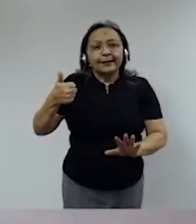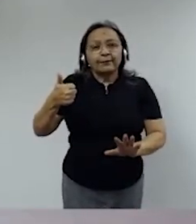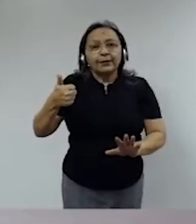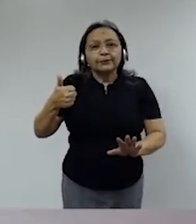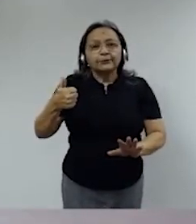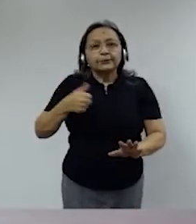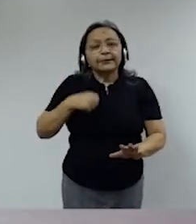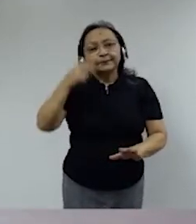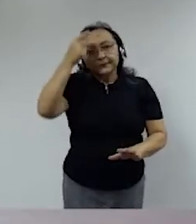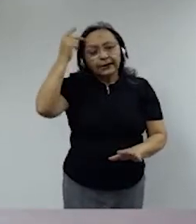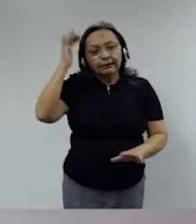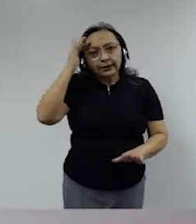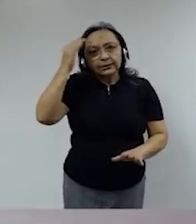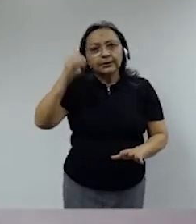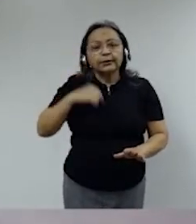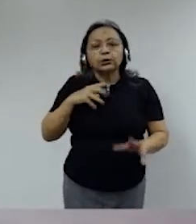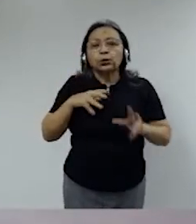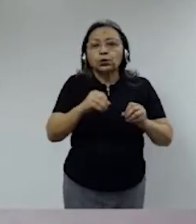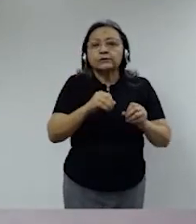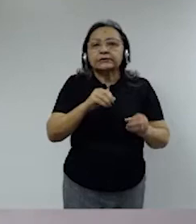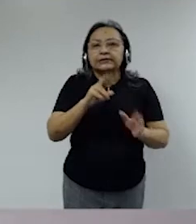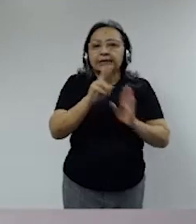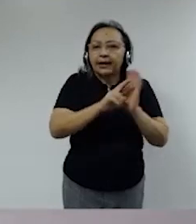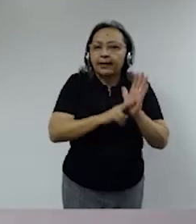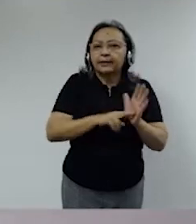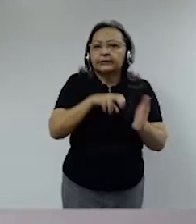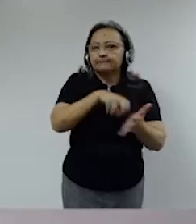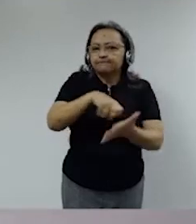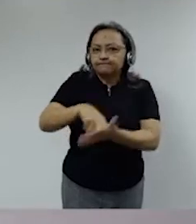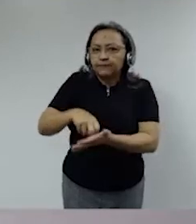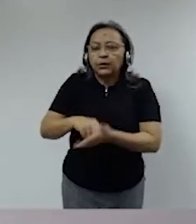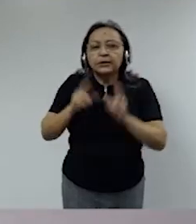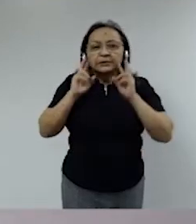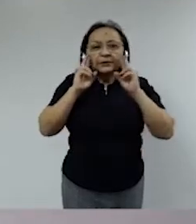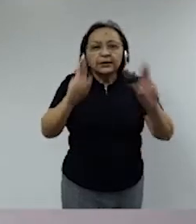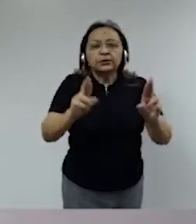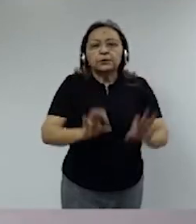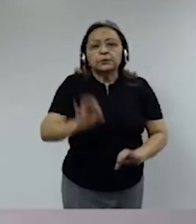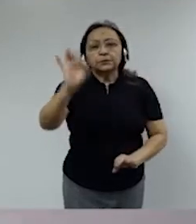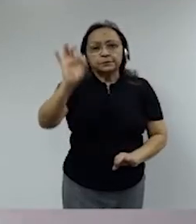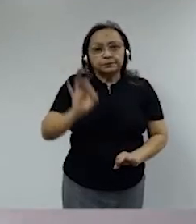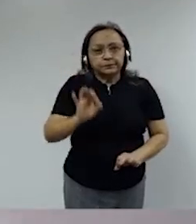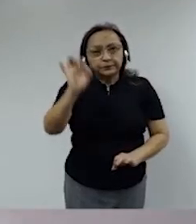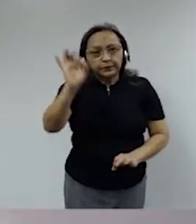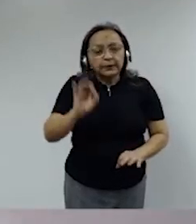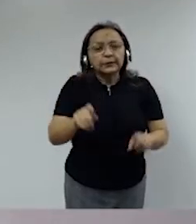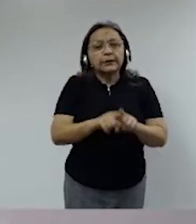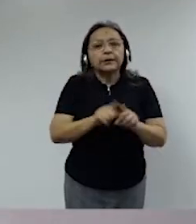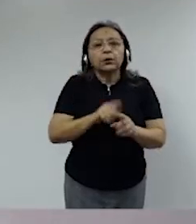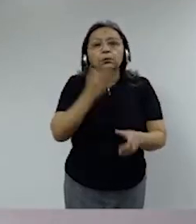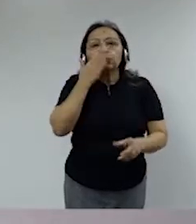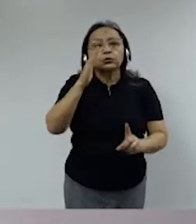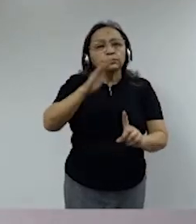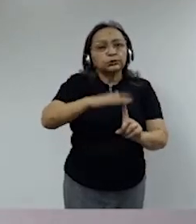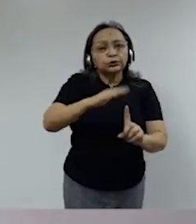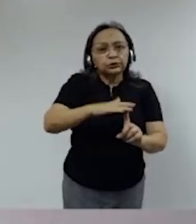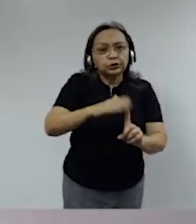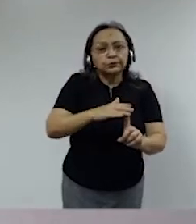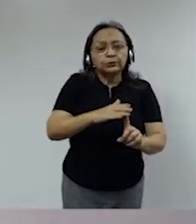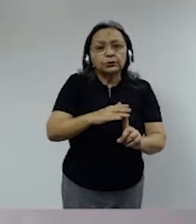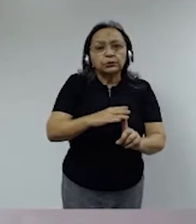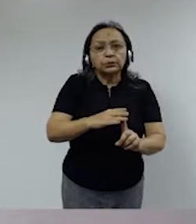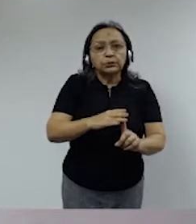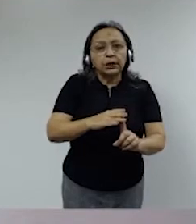das cautelares alternativas, né, desrespeitando completamente a proporcionalidade e a natureza do